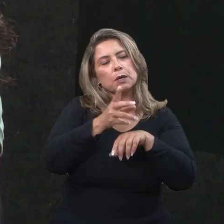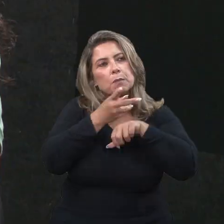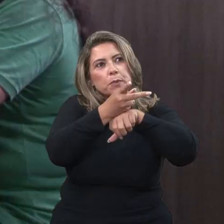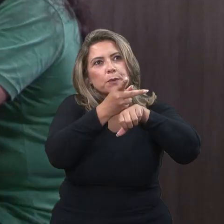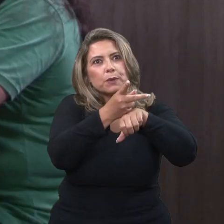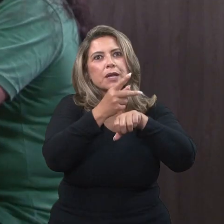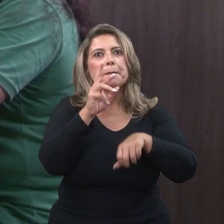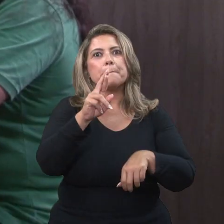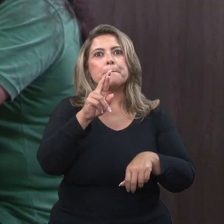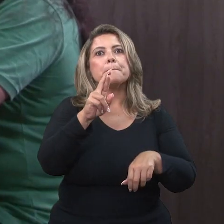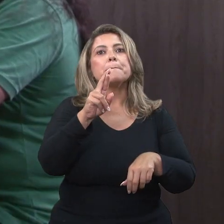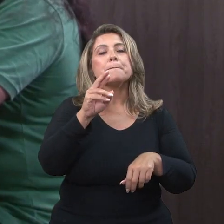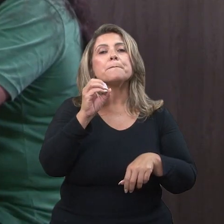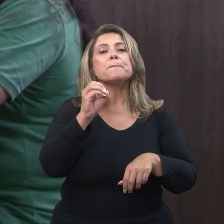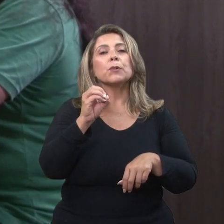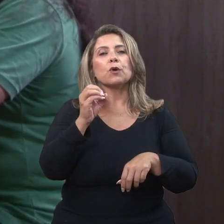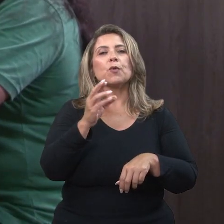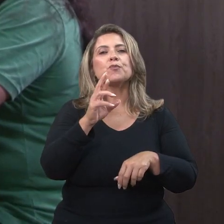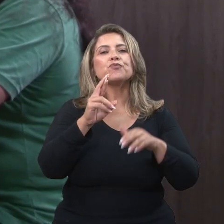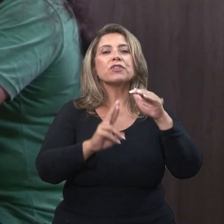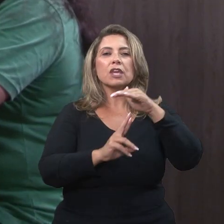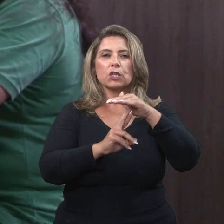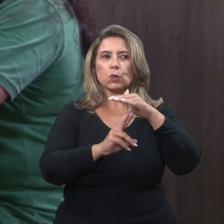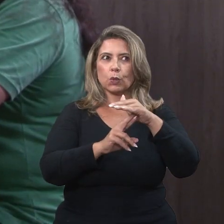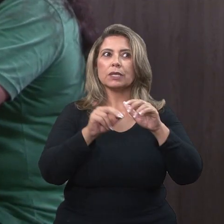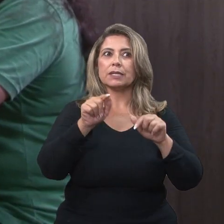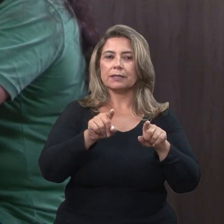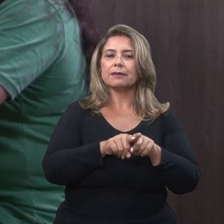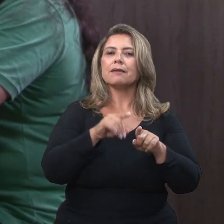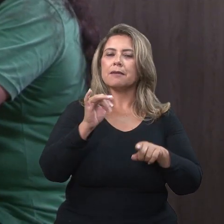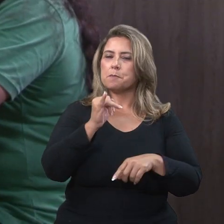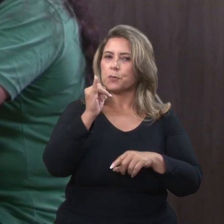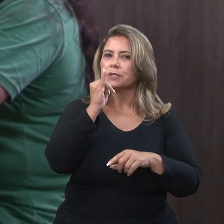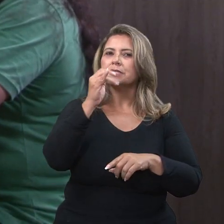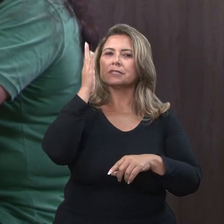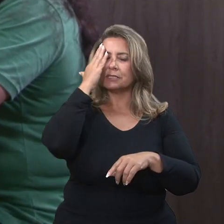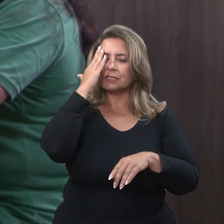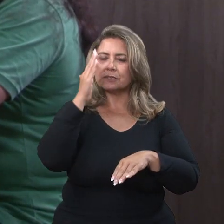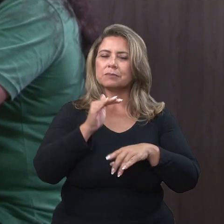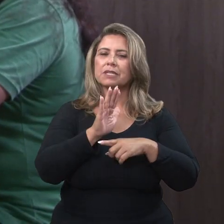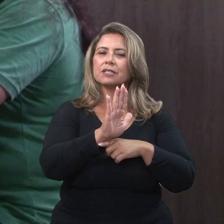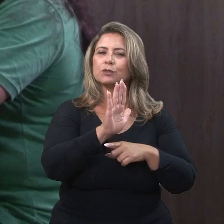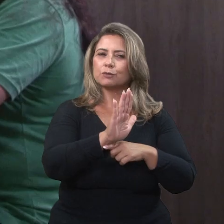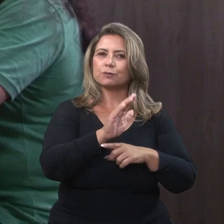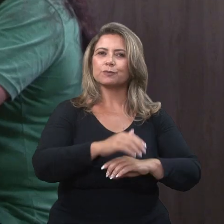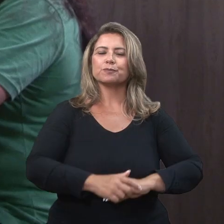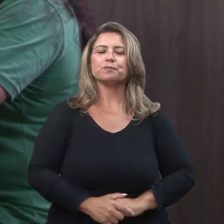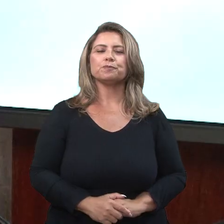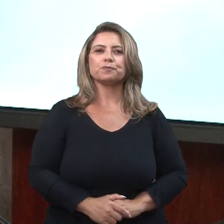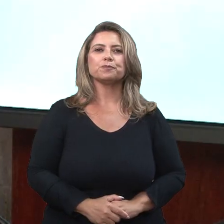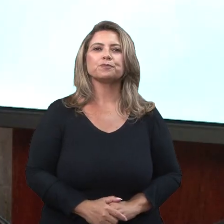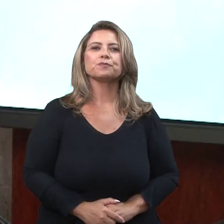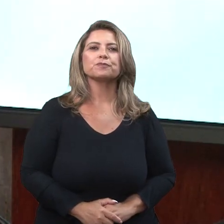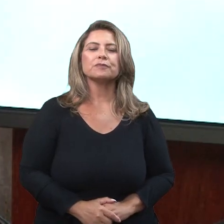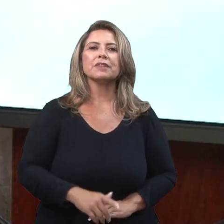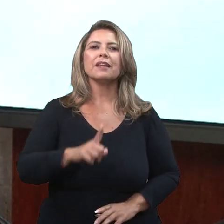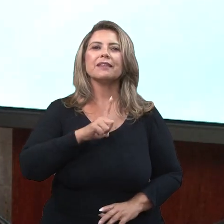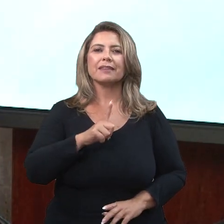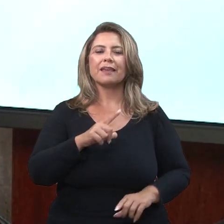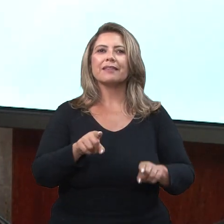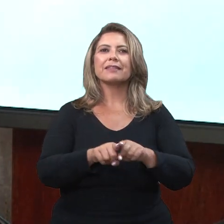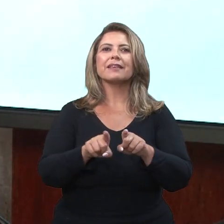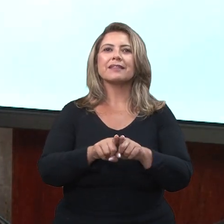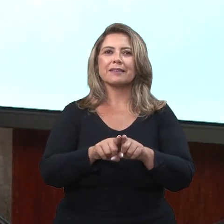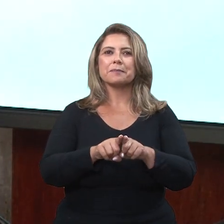e Cultura, na reitoria do IFB. Isso. Muito bom. Bom, a gente também tem, na estrutura do IFB,